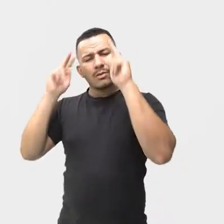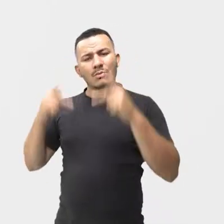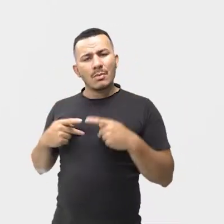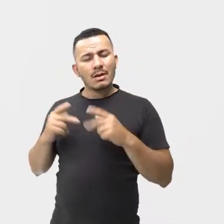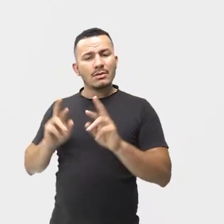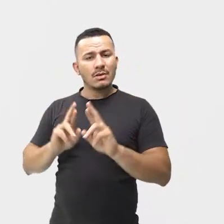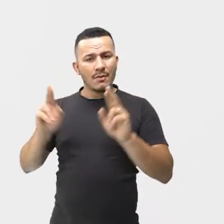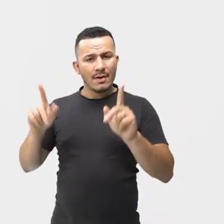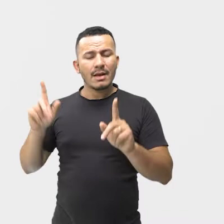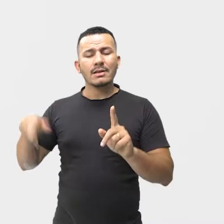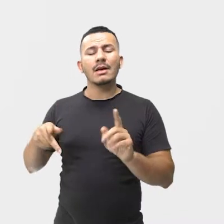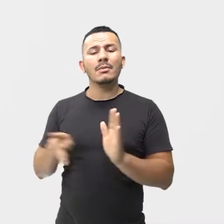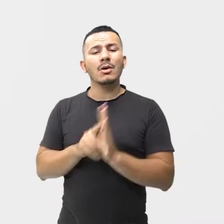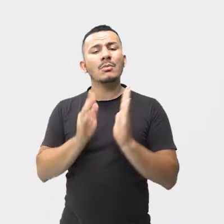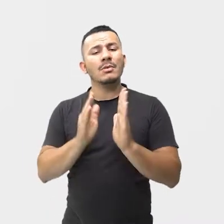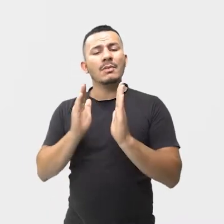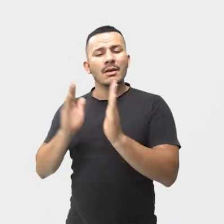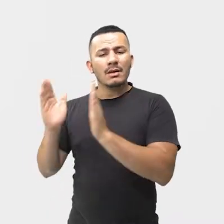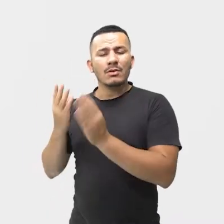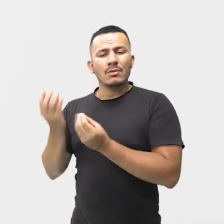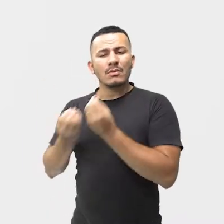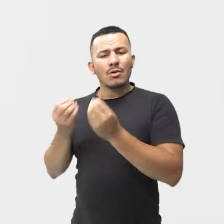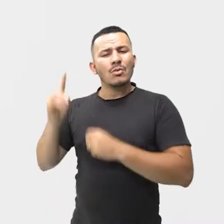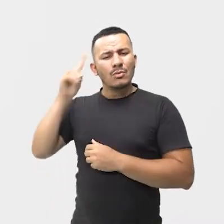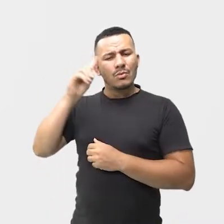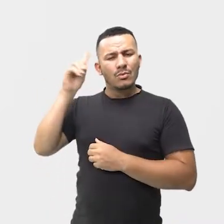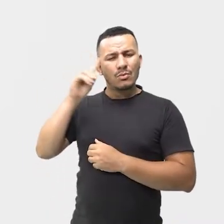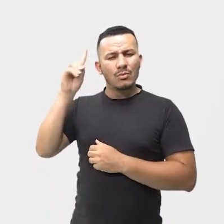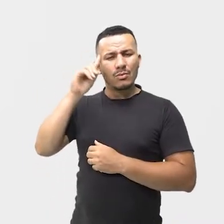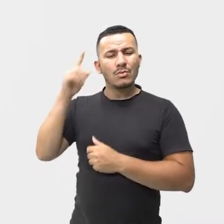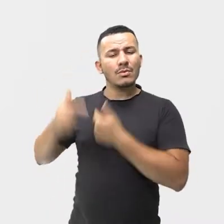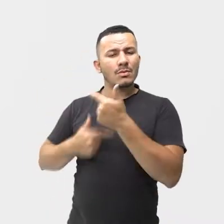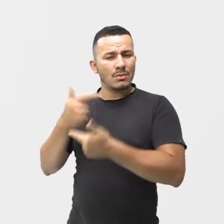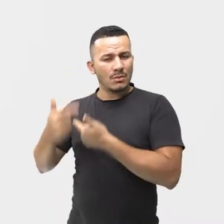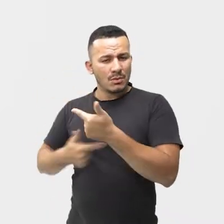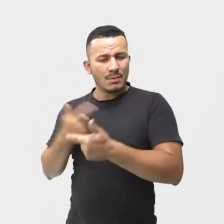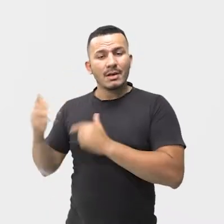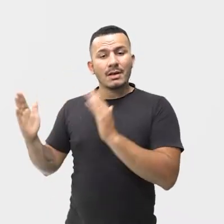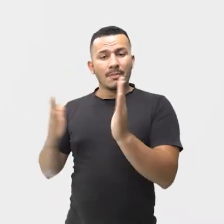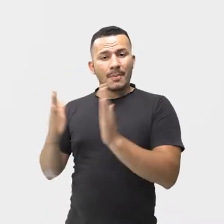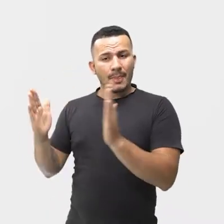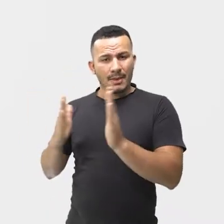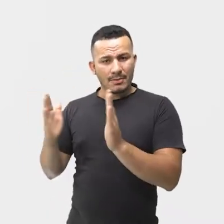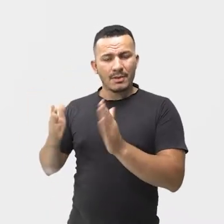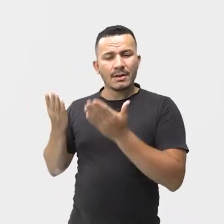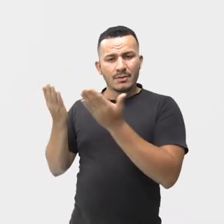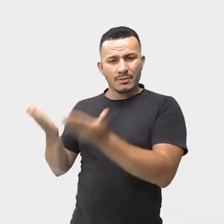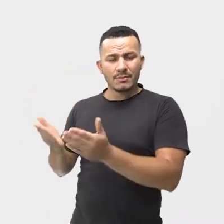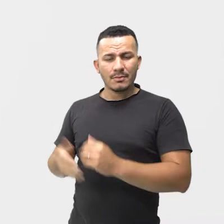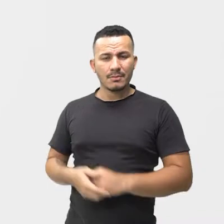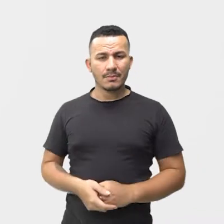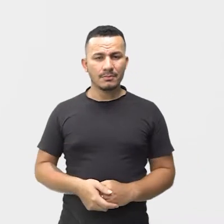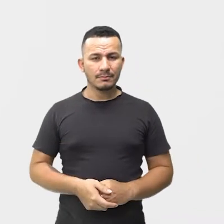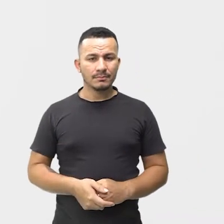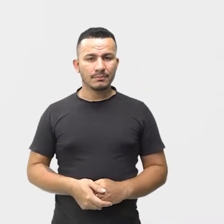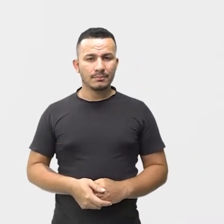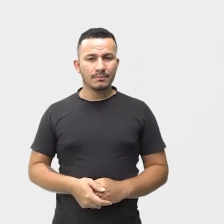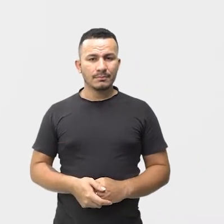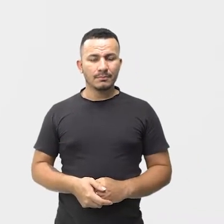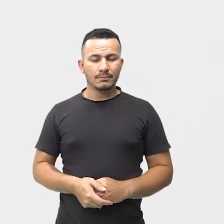tem aí a vida cotidiana aí do povo do período, né, vamos dizer assim, do neolítico.